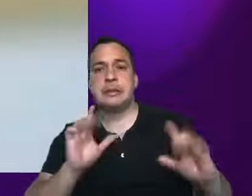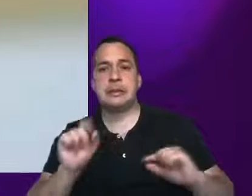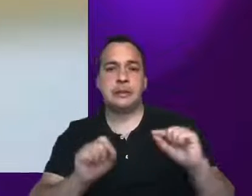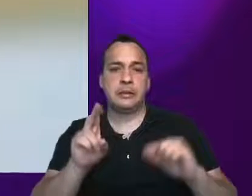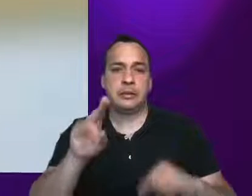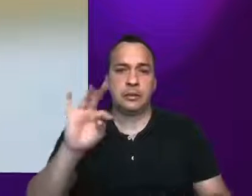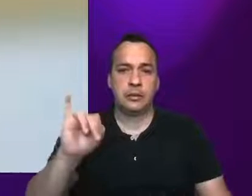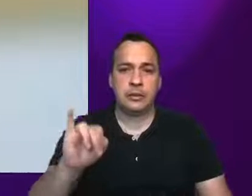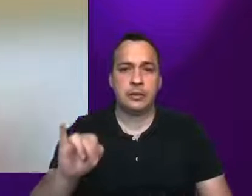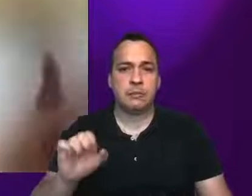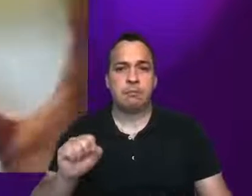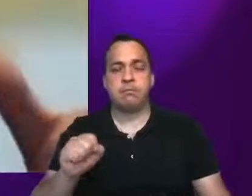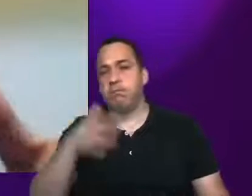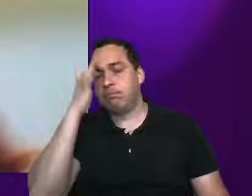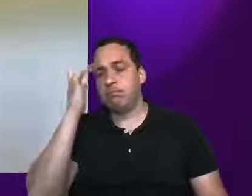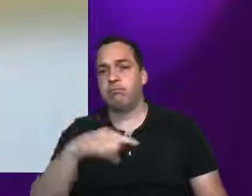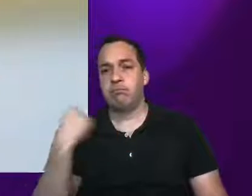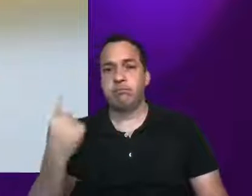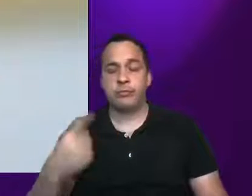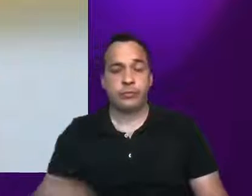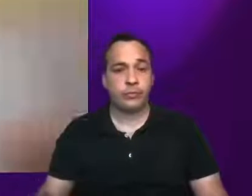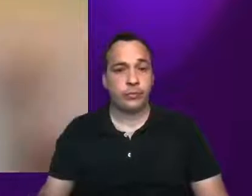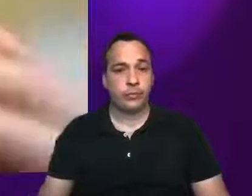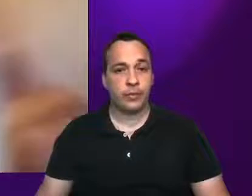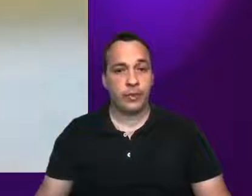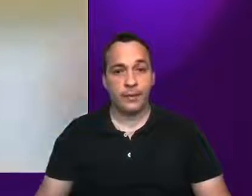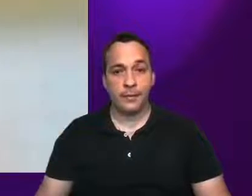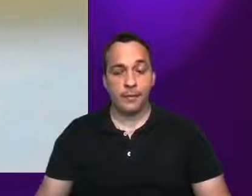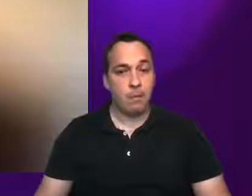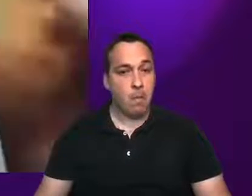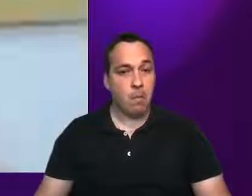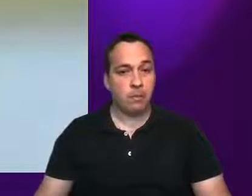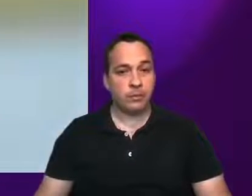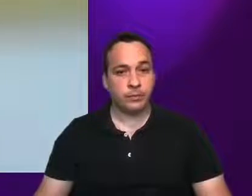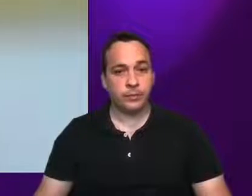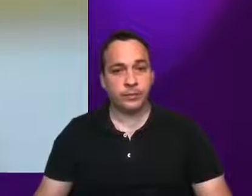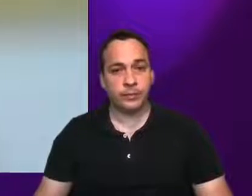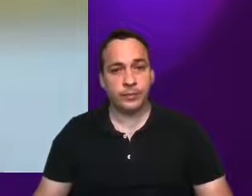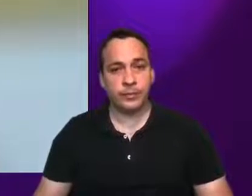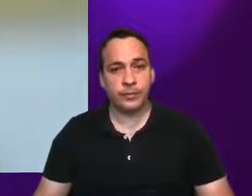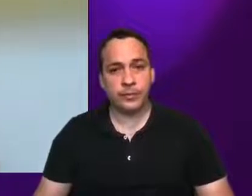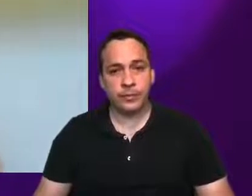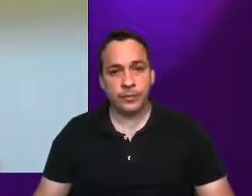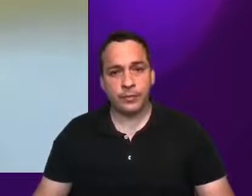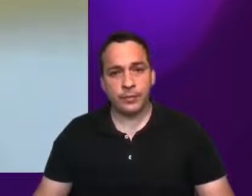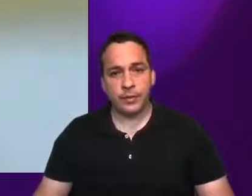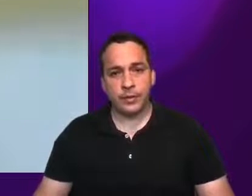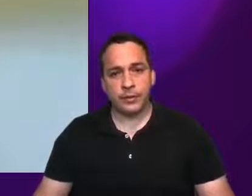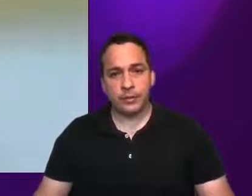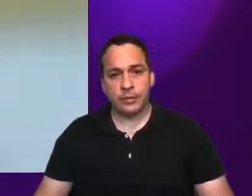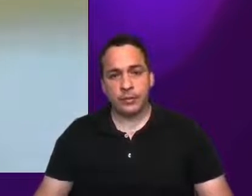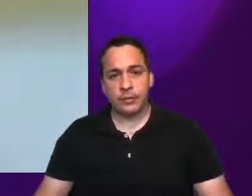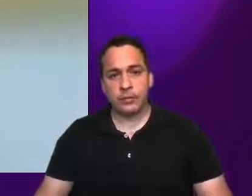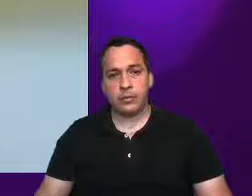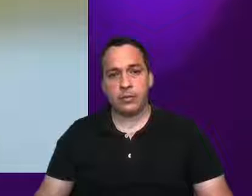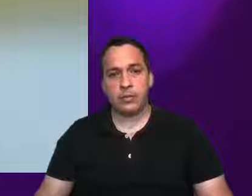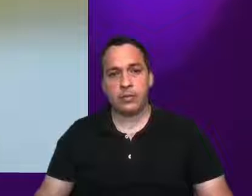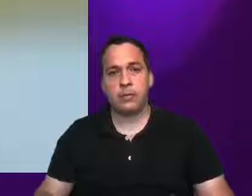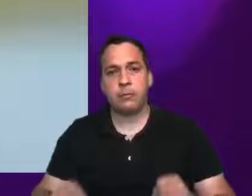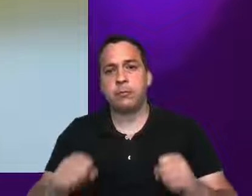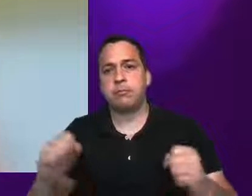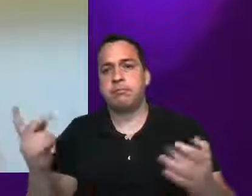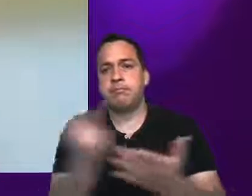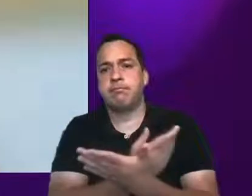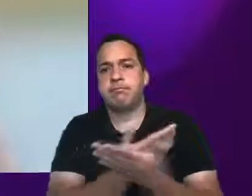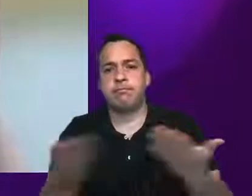jogo, né? Medo eu vou fazer hipotensão no doente, você vai perder o jogo ali,